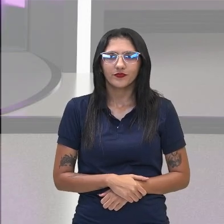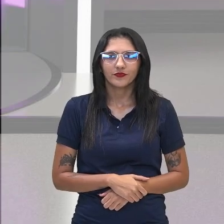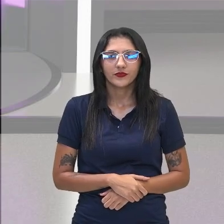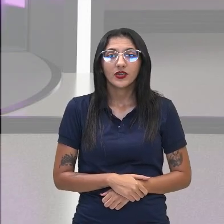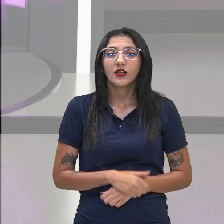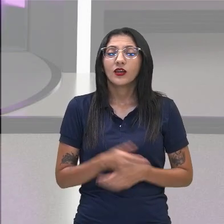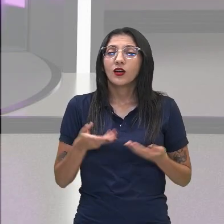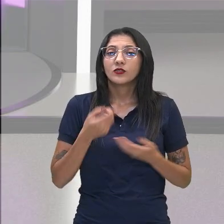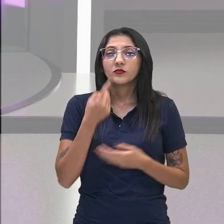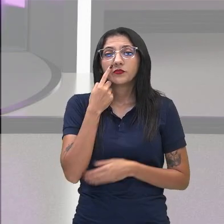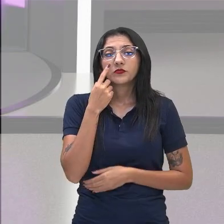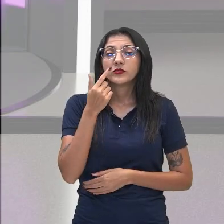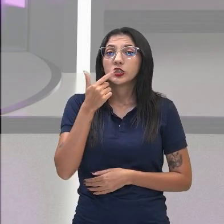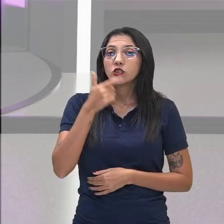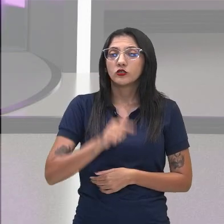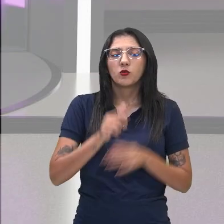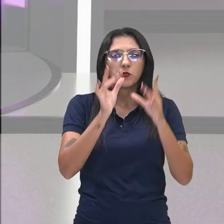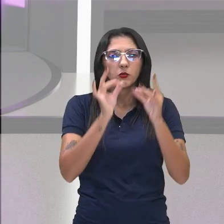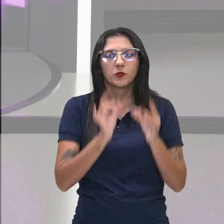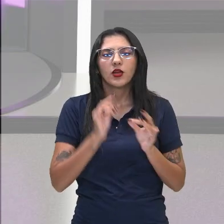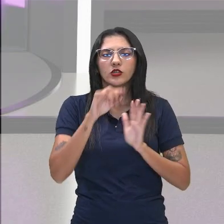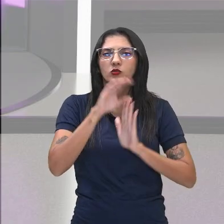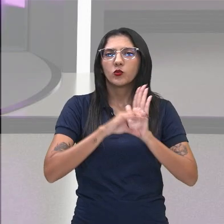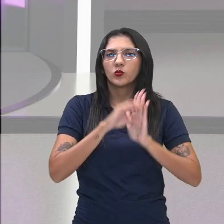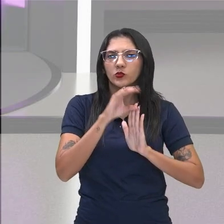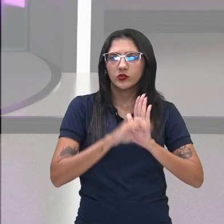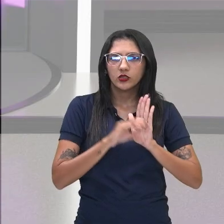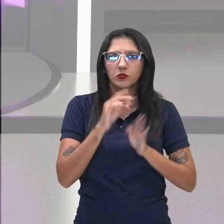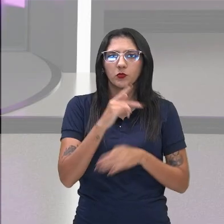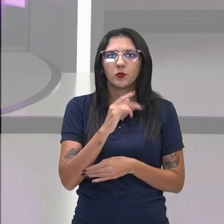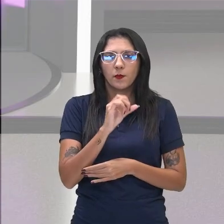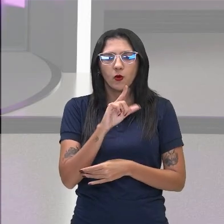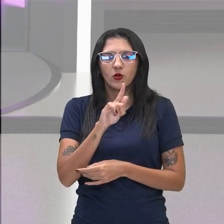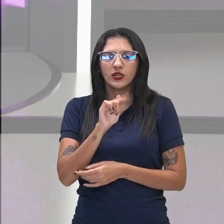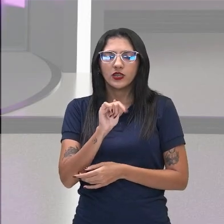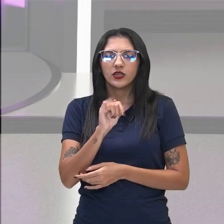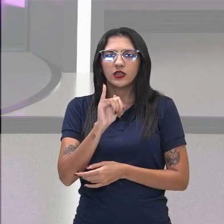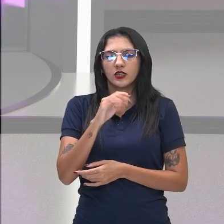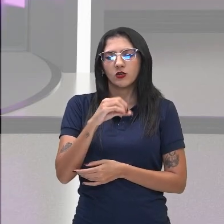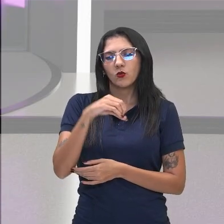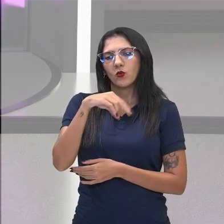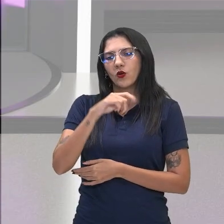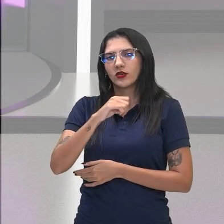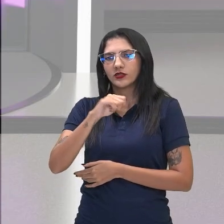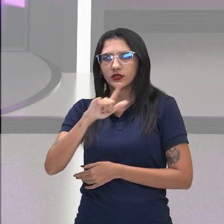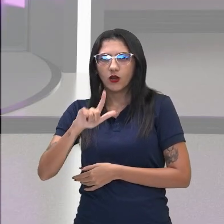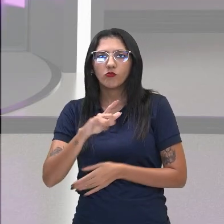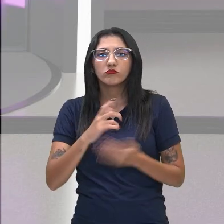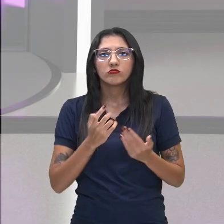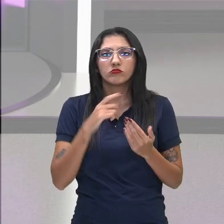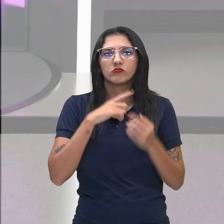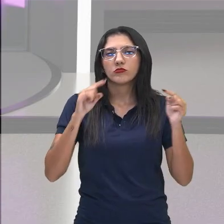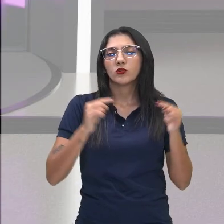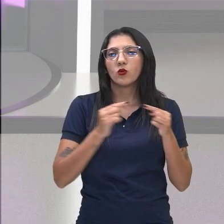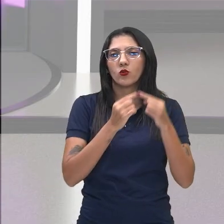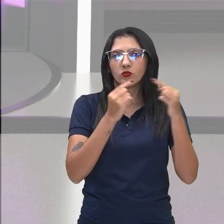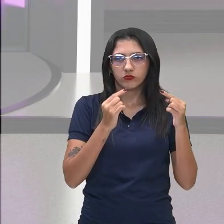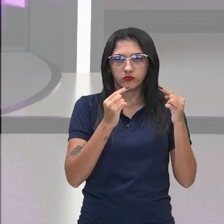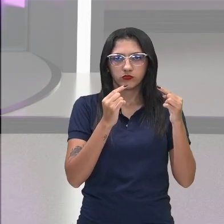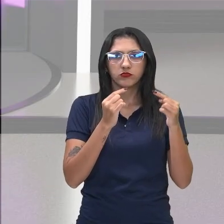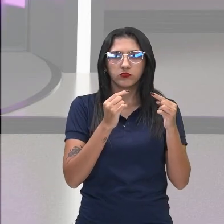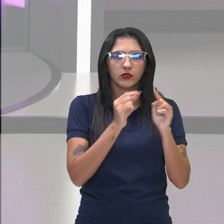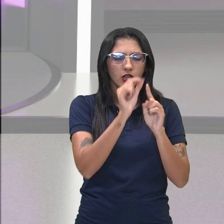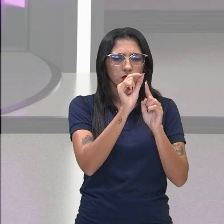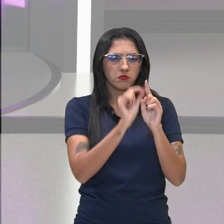novamente definir polígono. Polígono é uma poligonal, né, em que as extremidades coincidem.